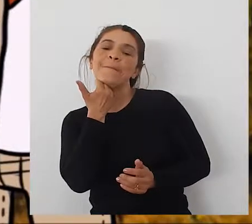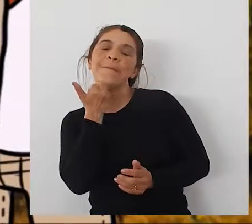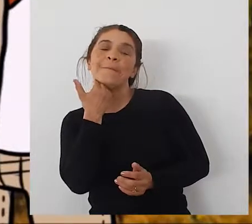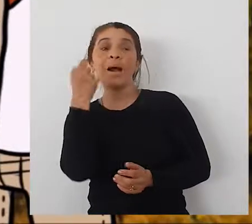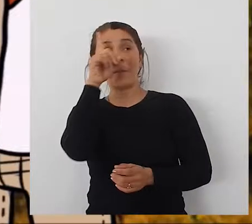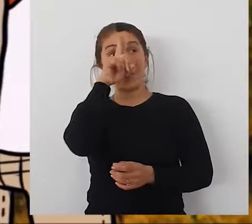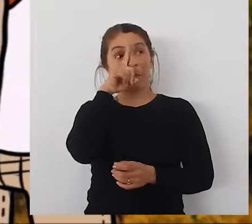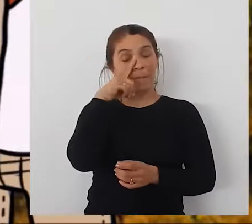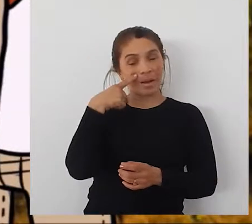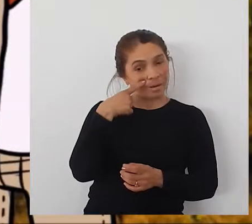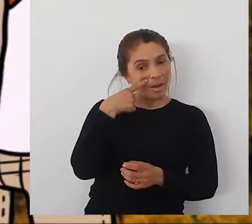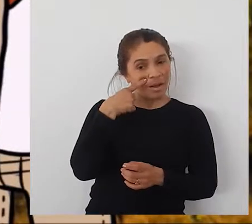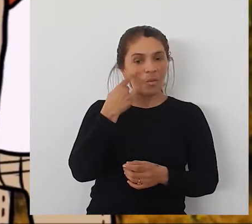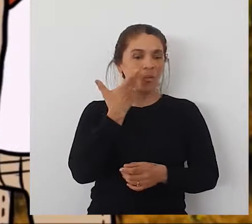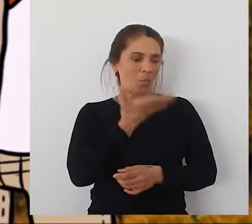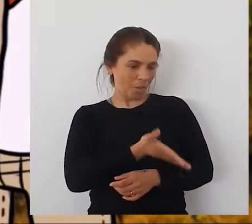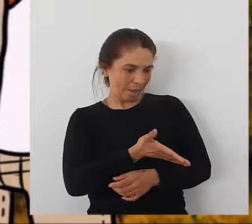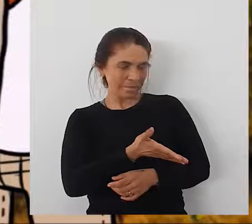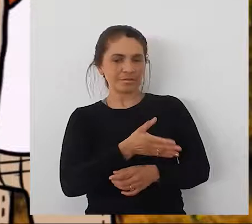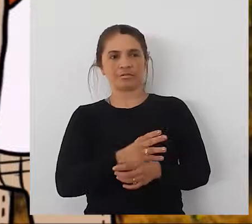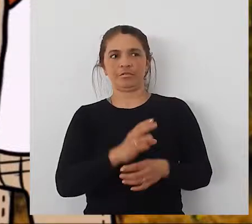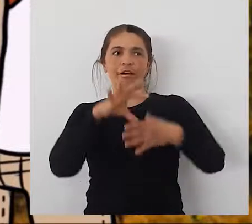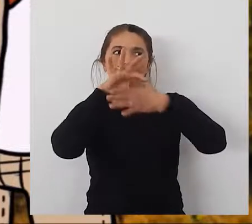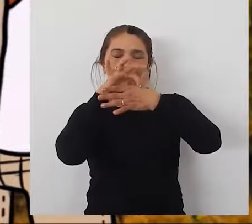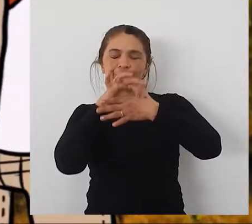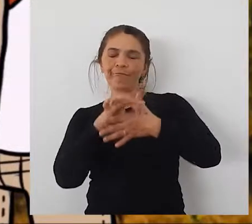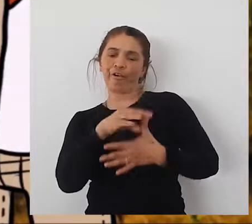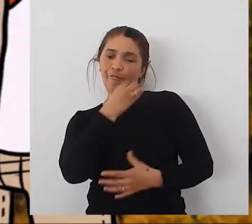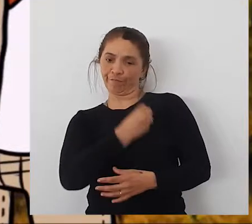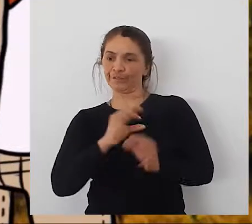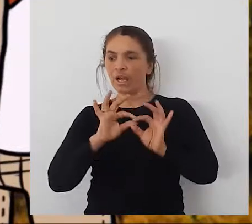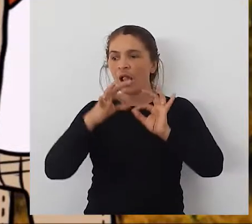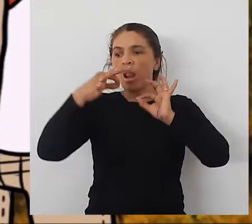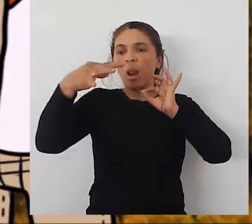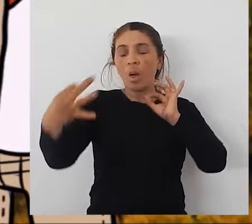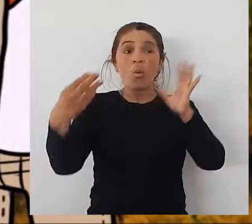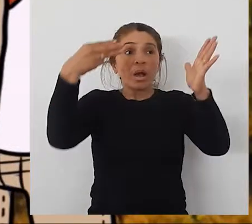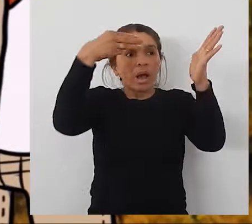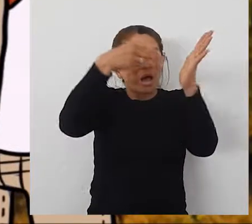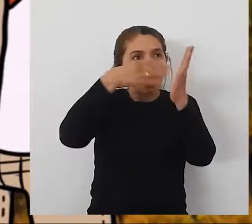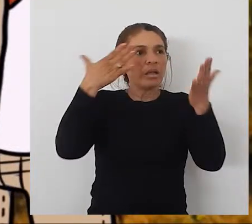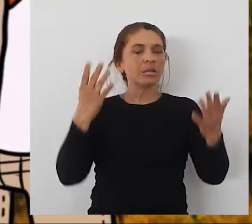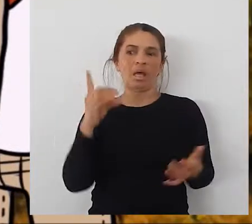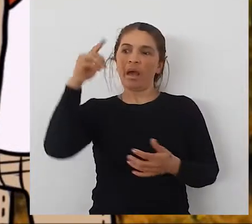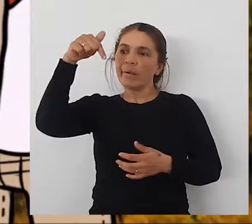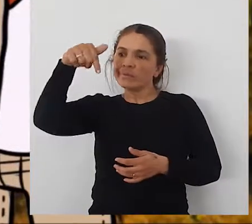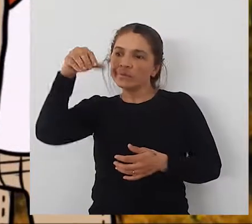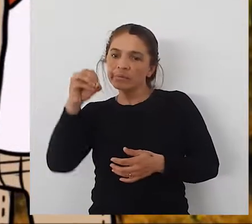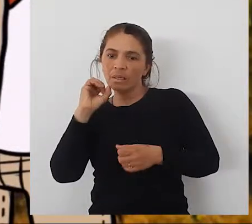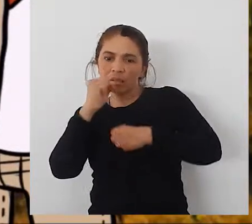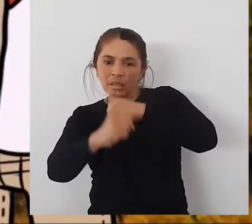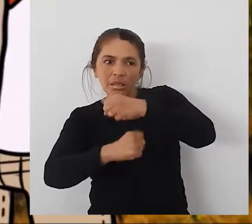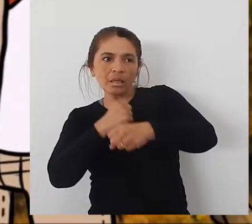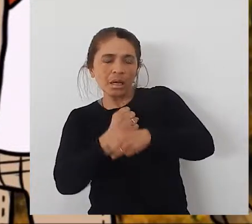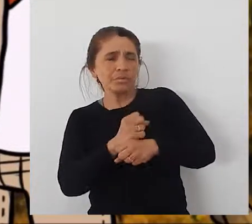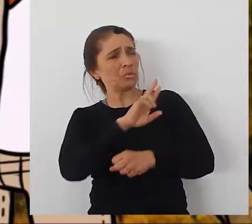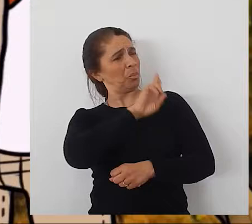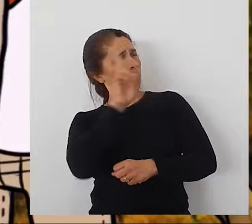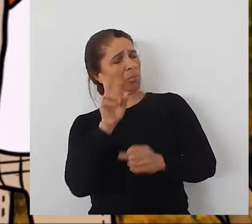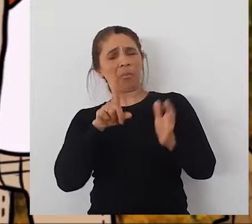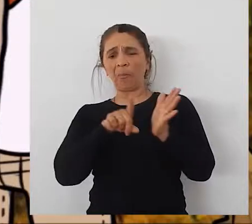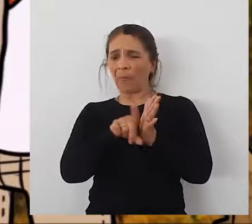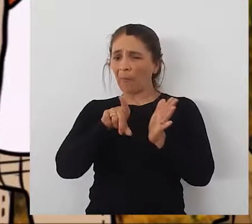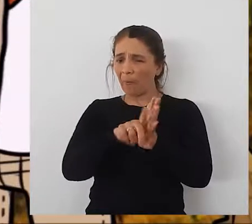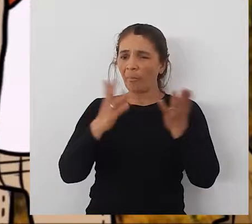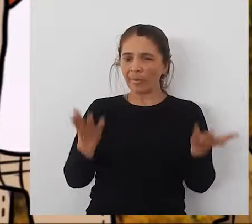temos. Jacaré do papo amarelo. Este carnívoro tem vida longa, podendo atingir até 70 anos. Tem esse